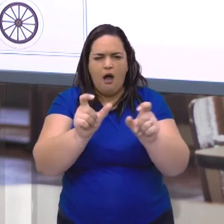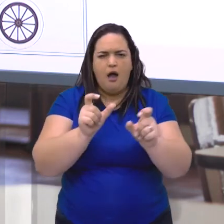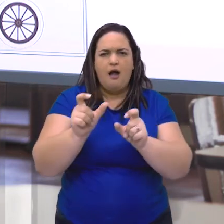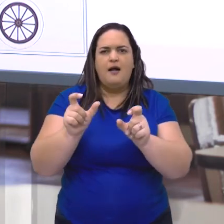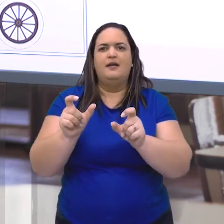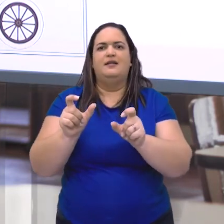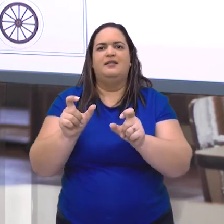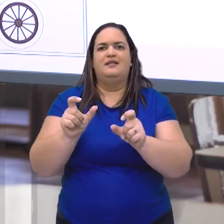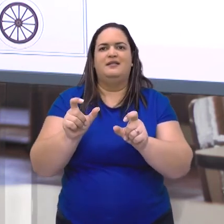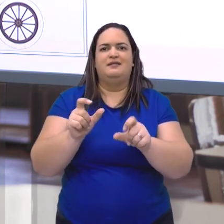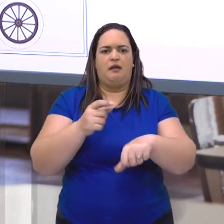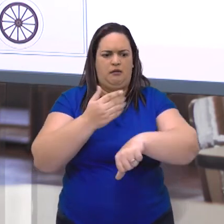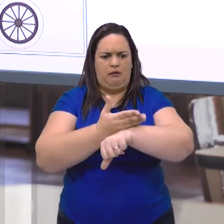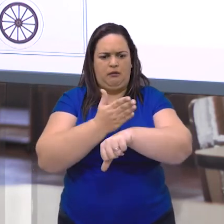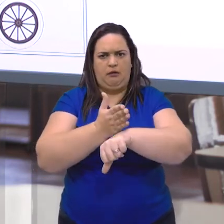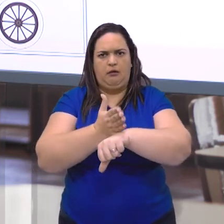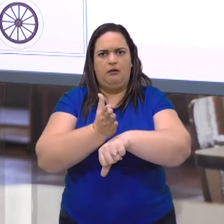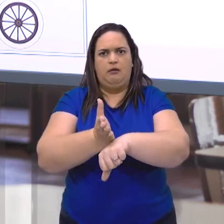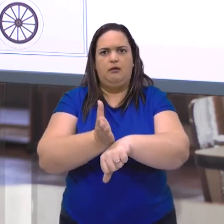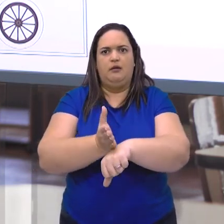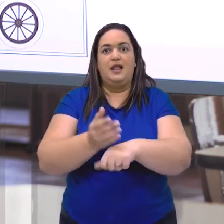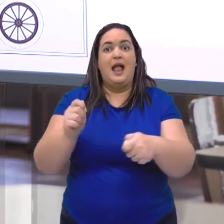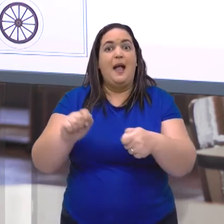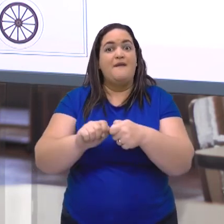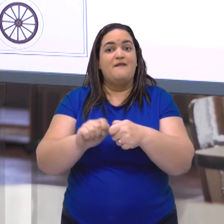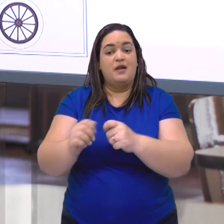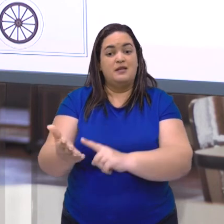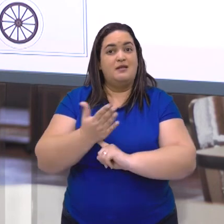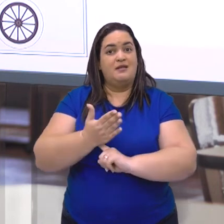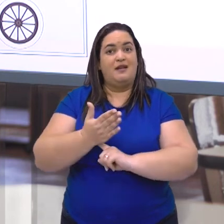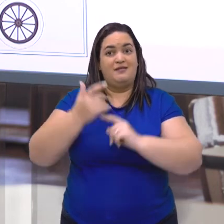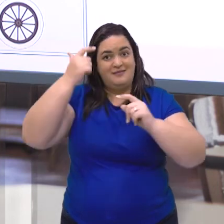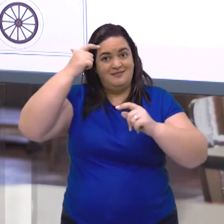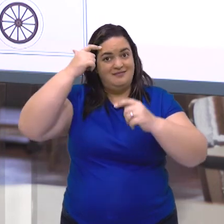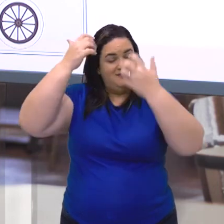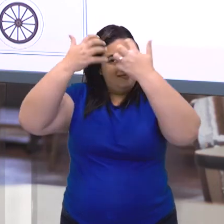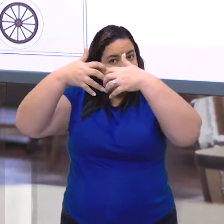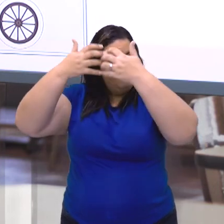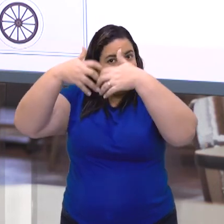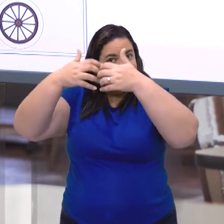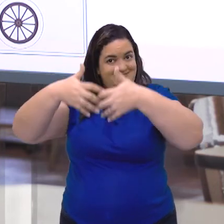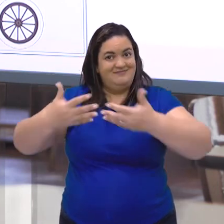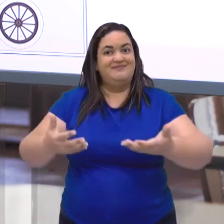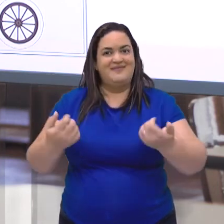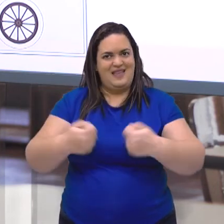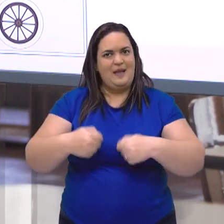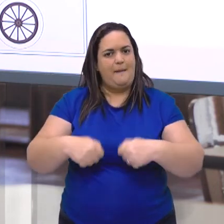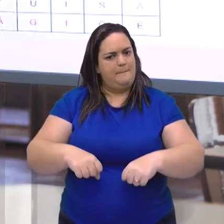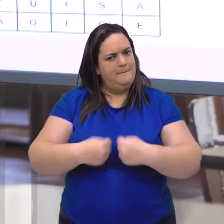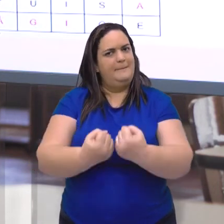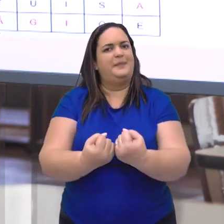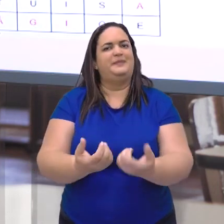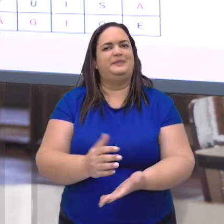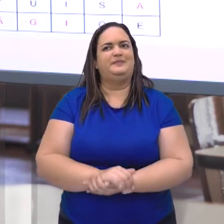porque trabalha bem o raciocínio do pessoal e a gente precisa trabalhar isso aí, né, pessoal? Então vamos lá.